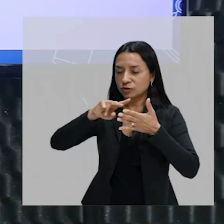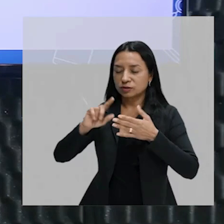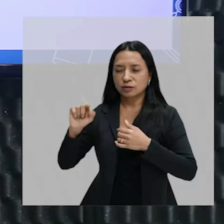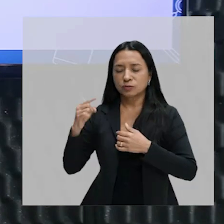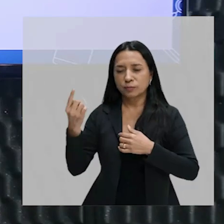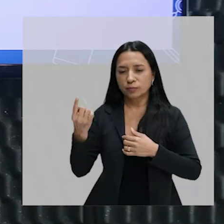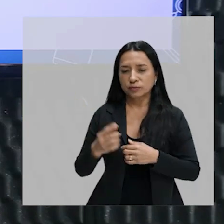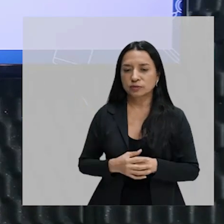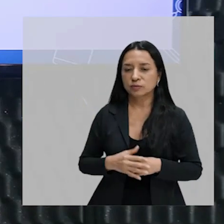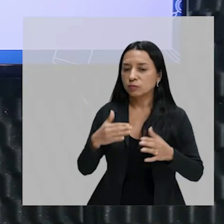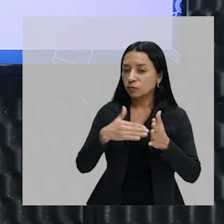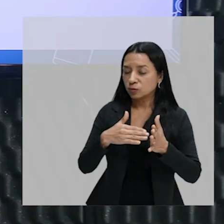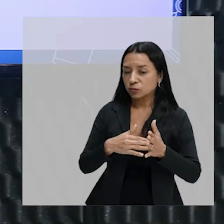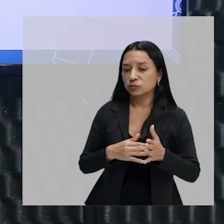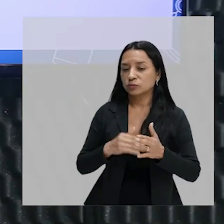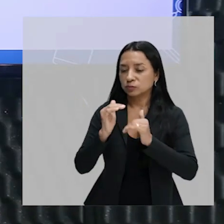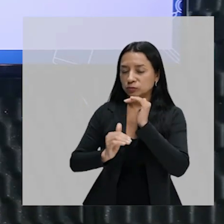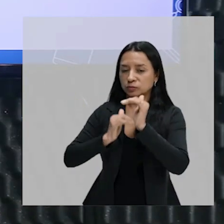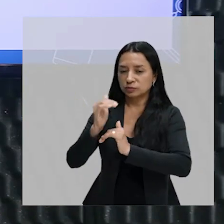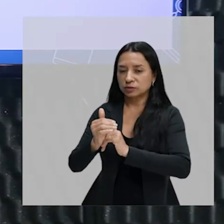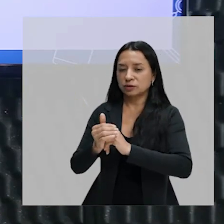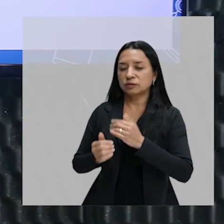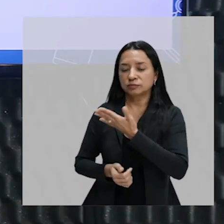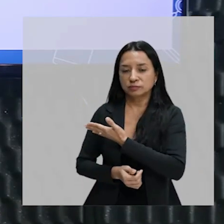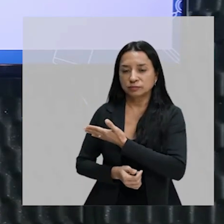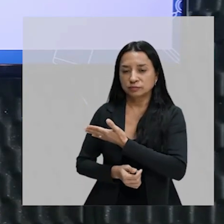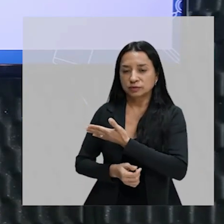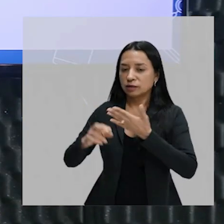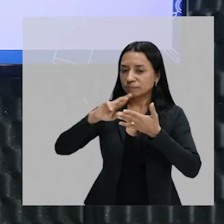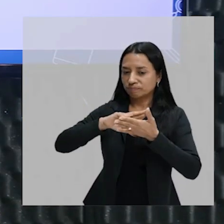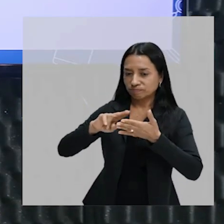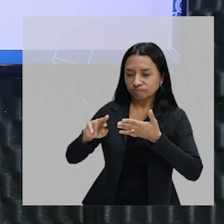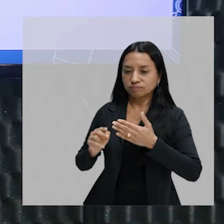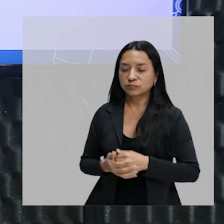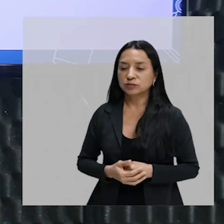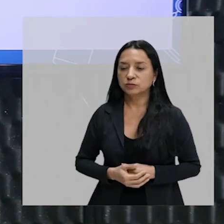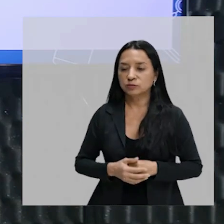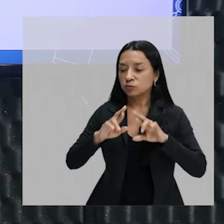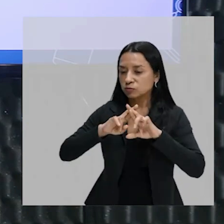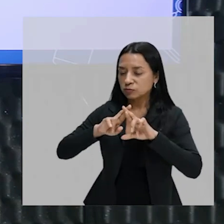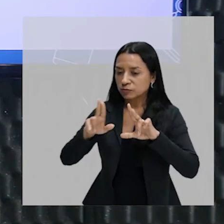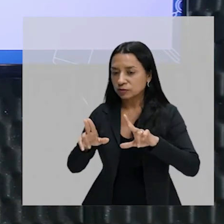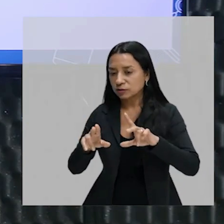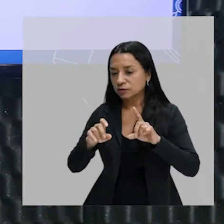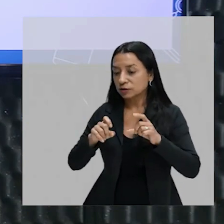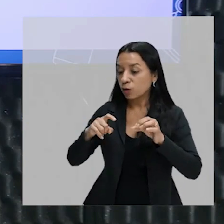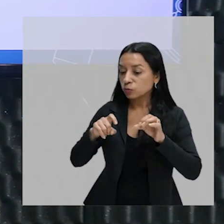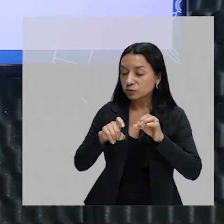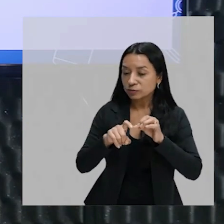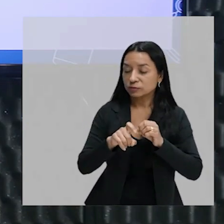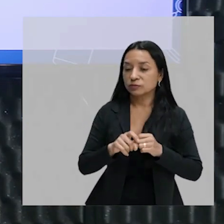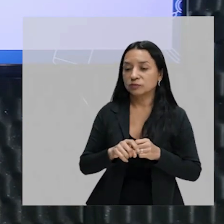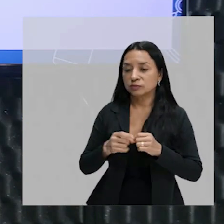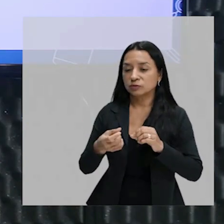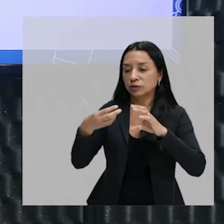por último no processo de espermatogênese existe a diferenciação do espermatozoide que é quando a